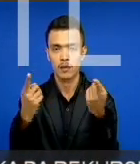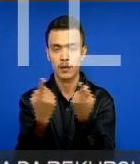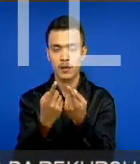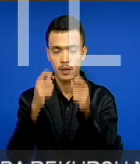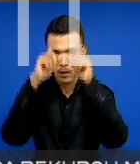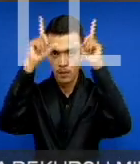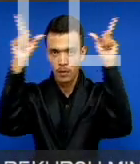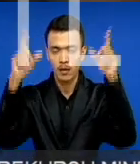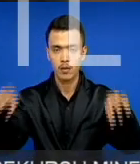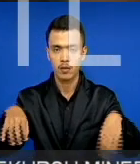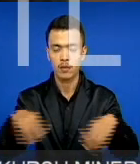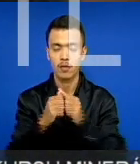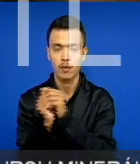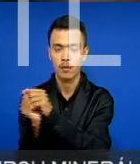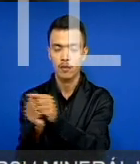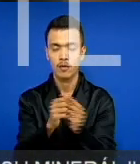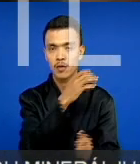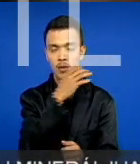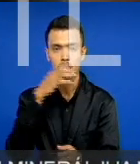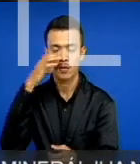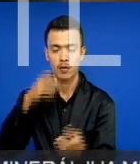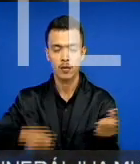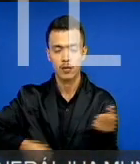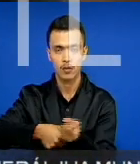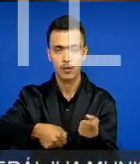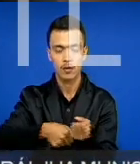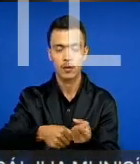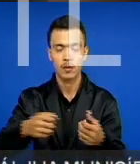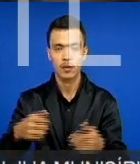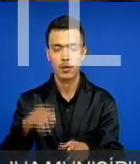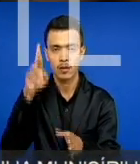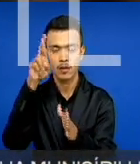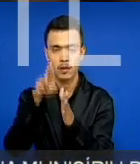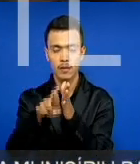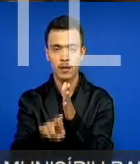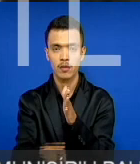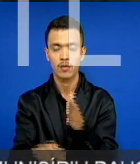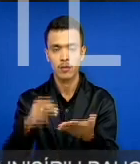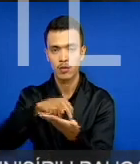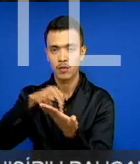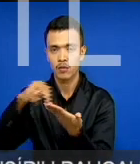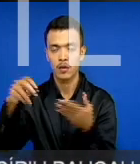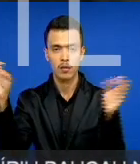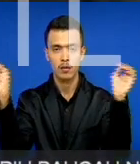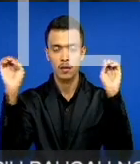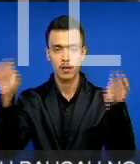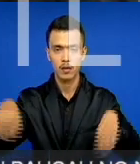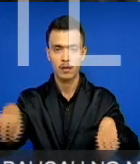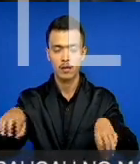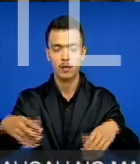ko agricultor hodi reforça produção iha railarang no bele diminui número desemprego iha Timor